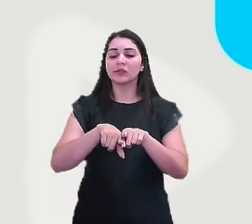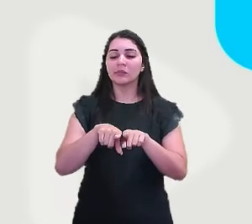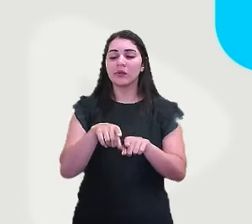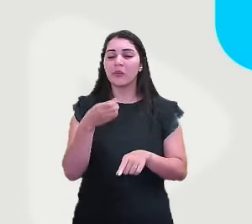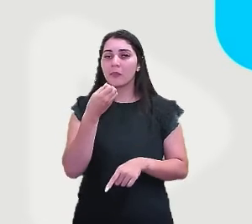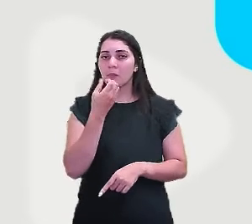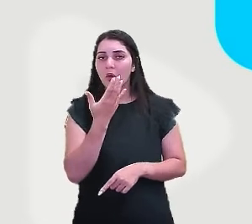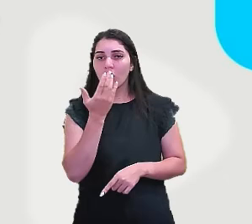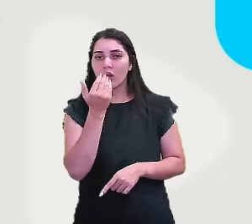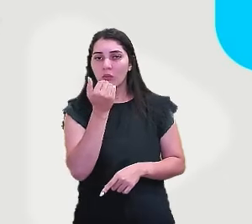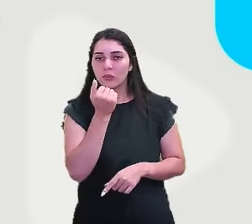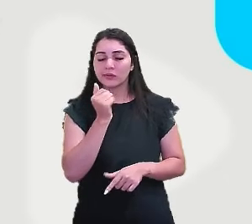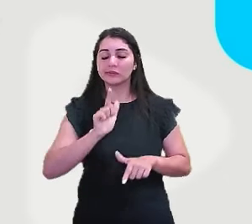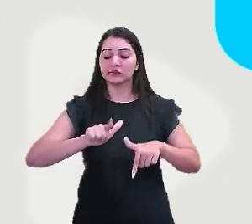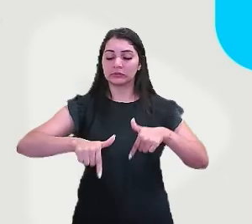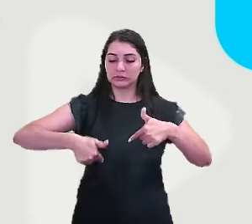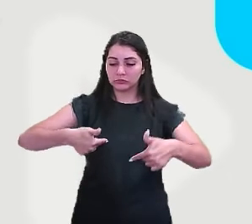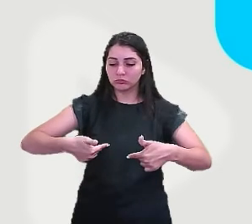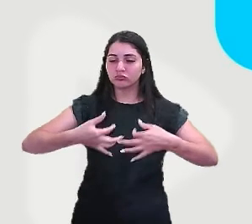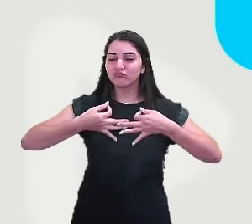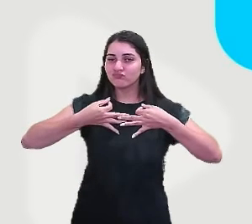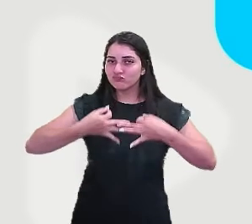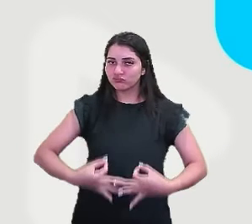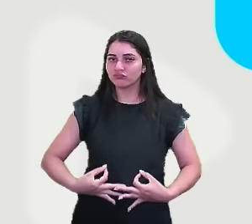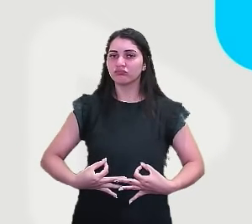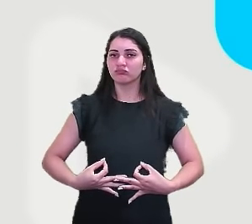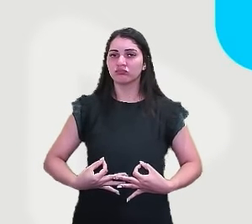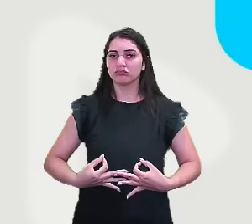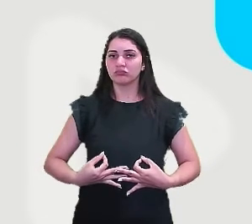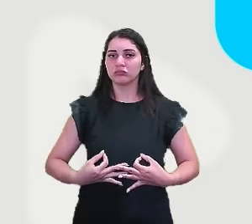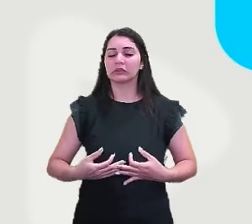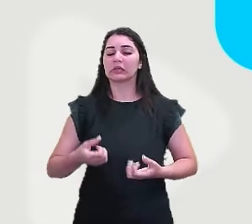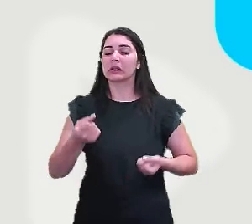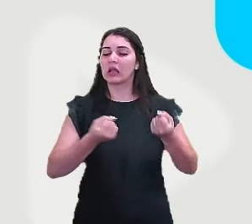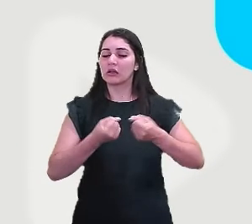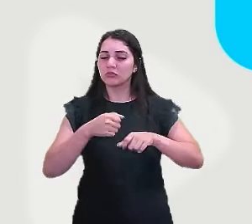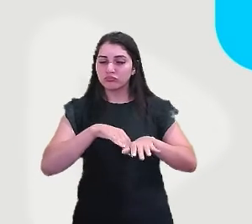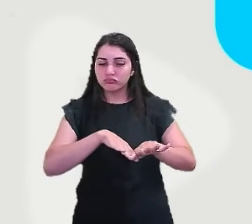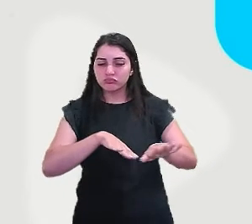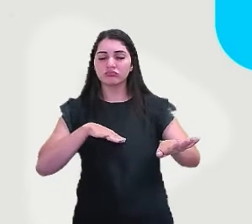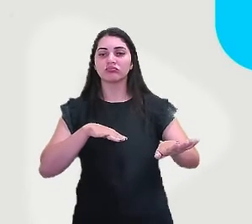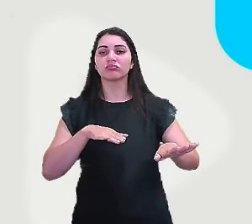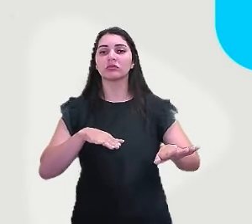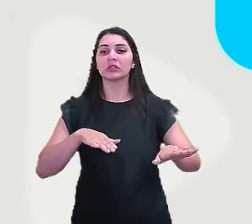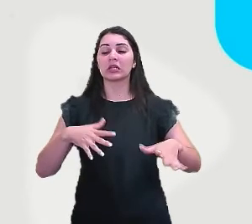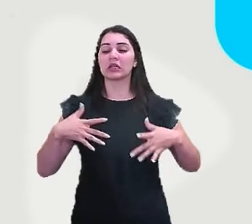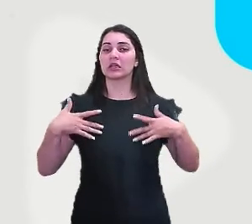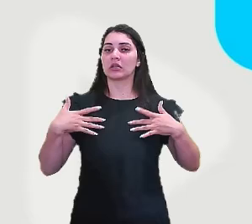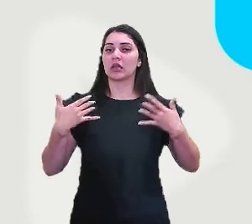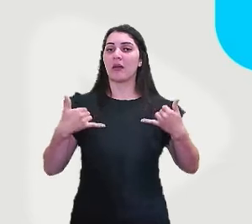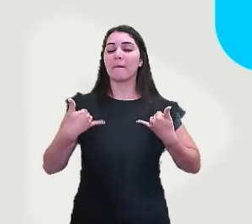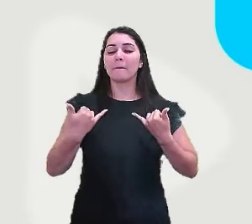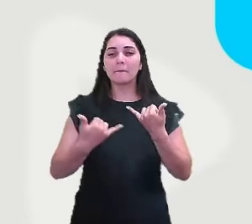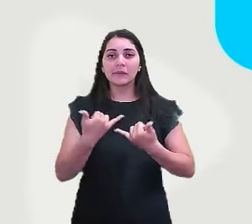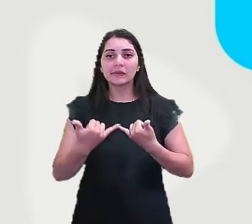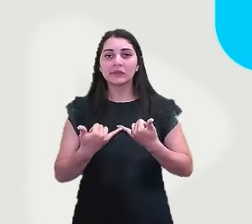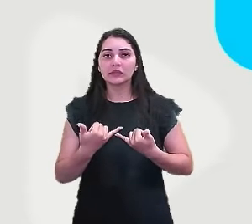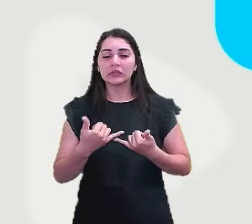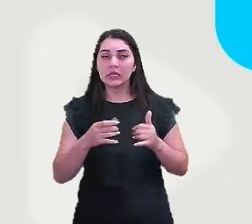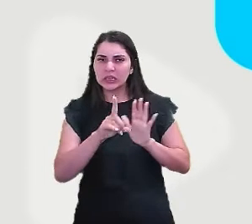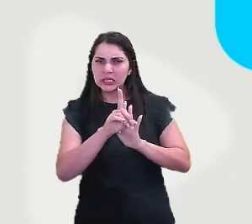alimentação, a um trabalho digno, a transporte, ao lazer. É direito termos